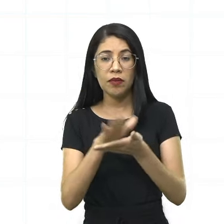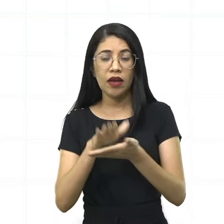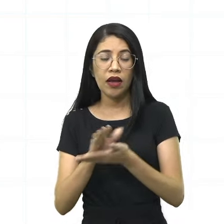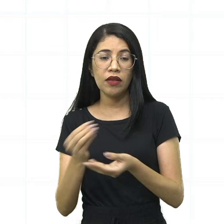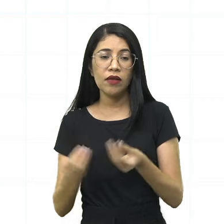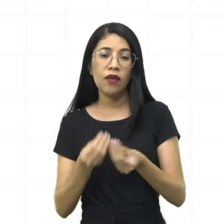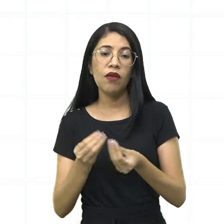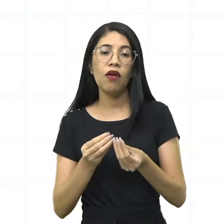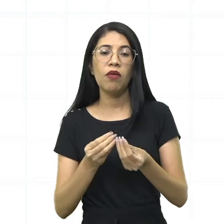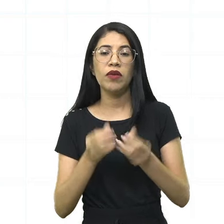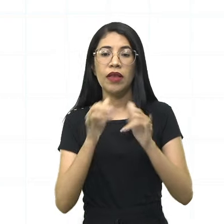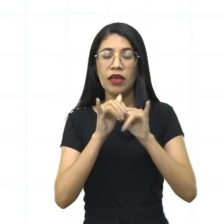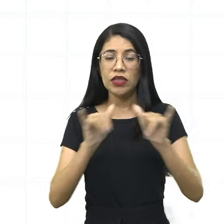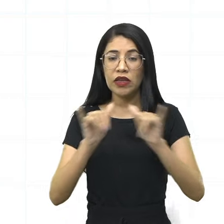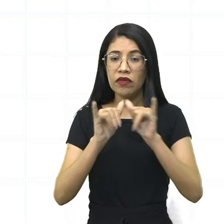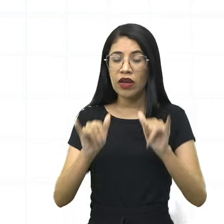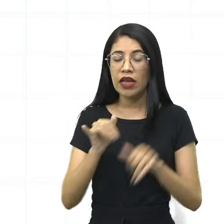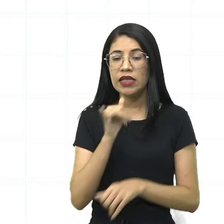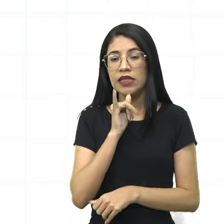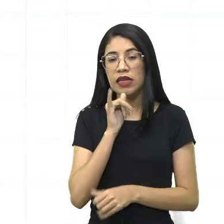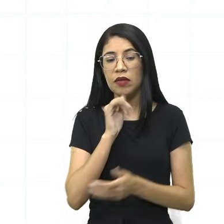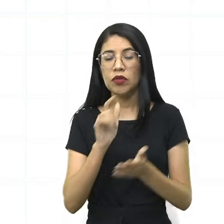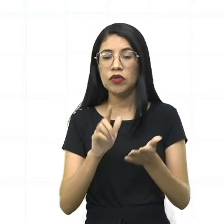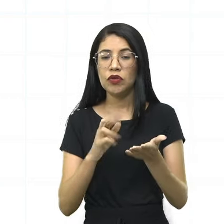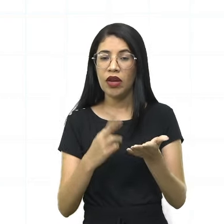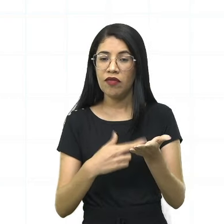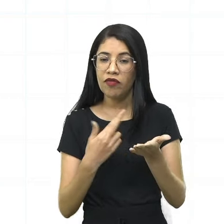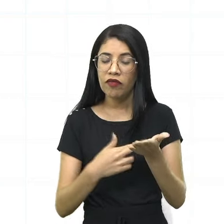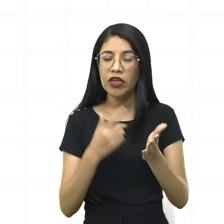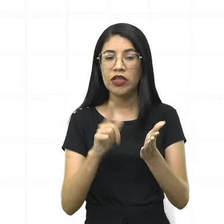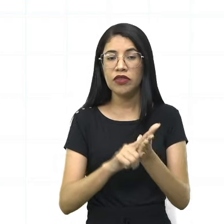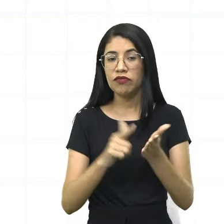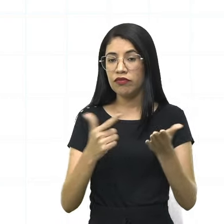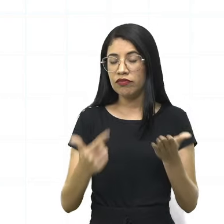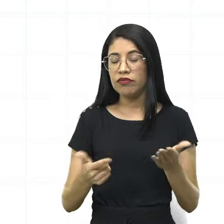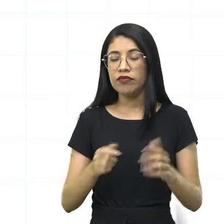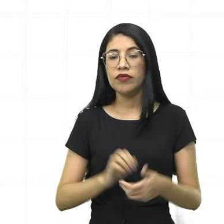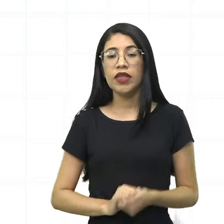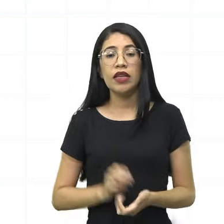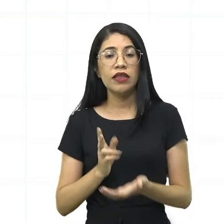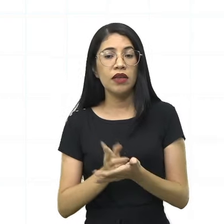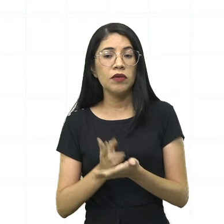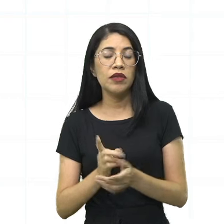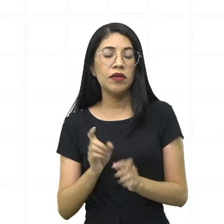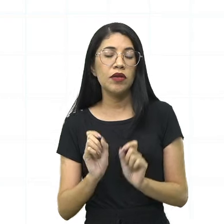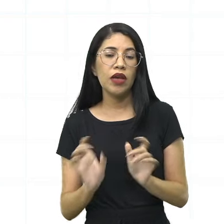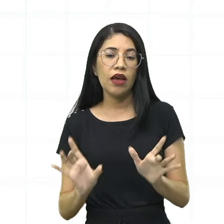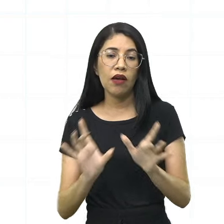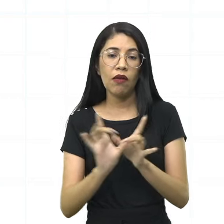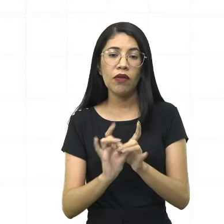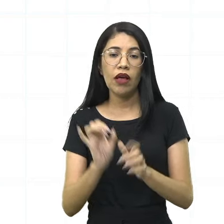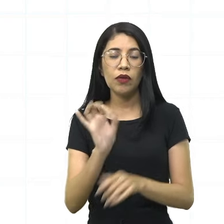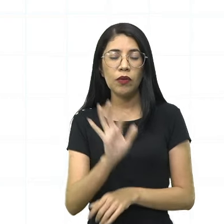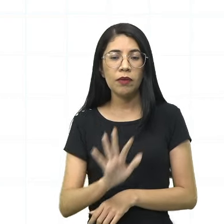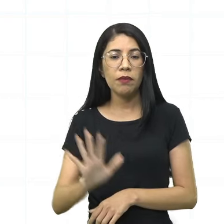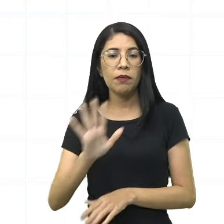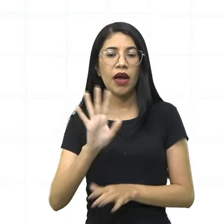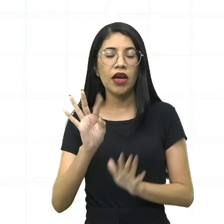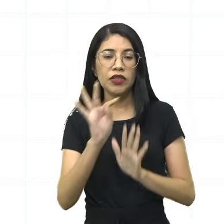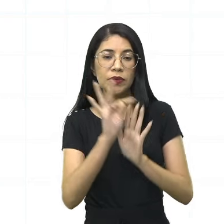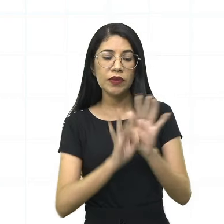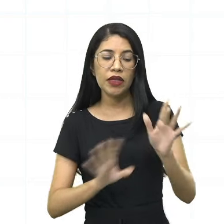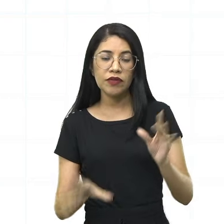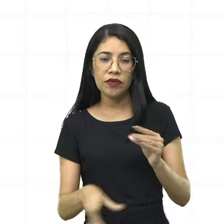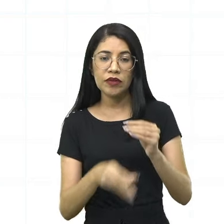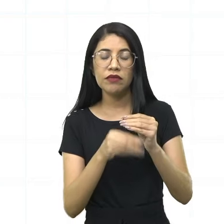de comunicação de massa, como jornais e revistas. Então, sempre vai ter uma imagem ali, né, atrelada a um texto, e aí eu